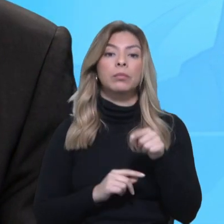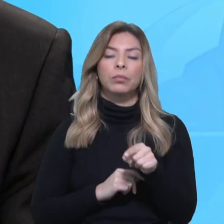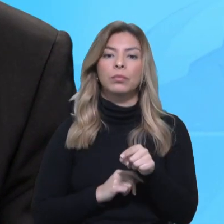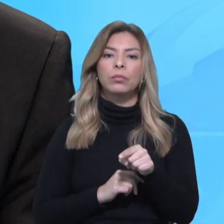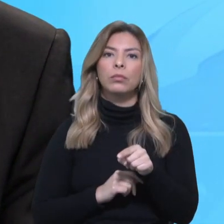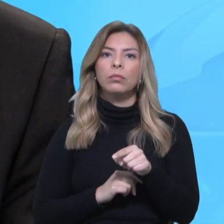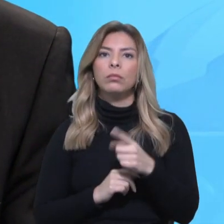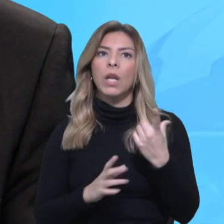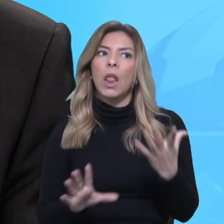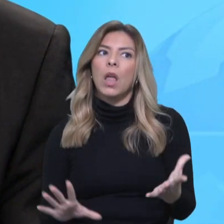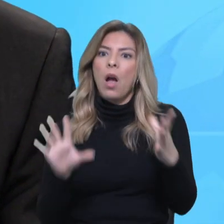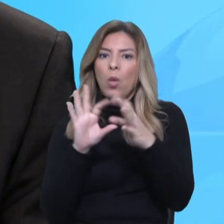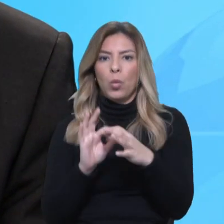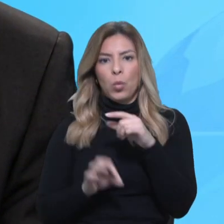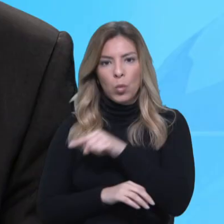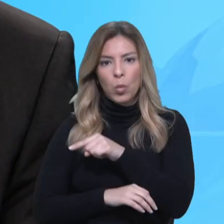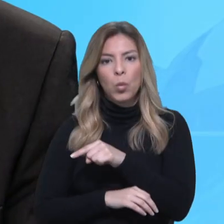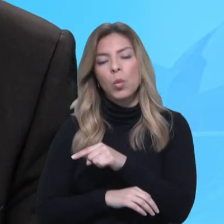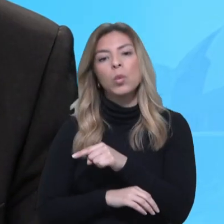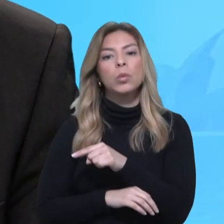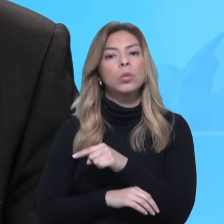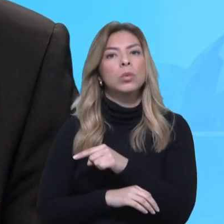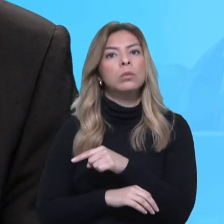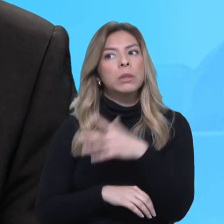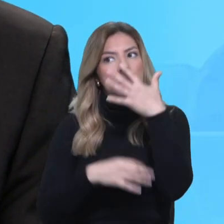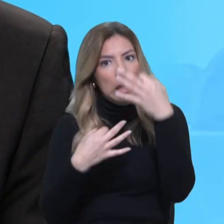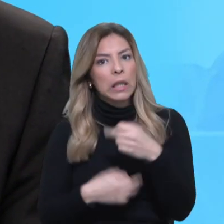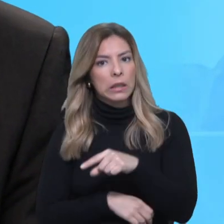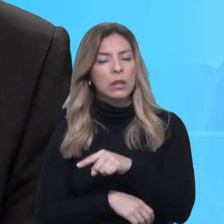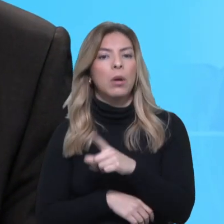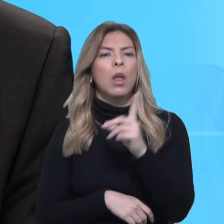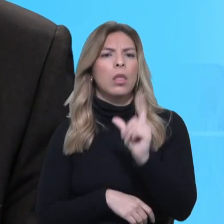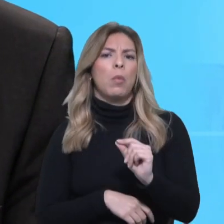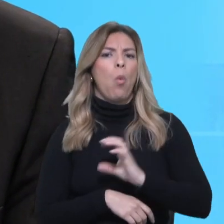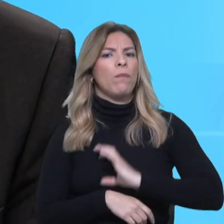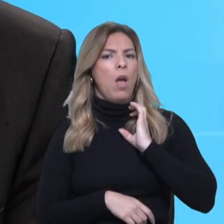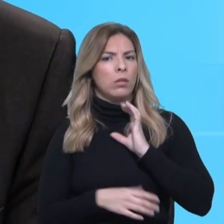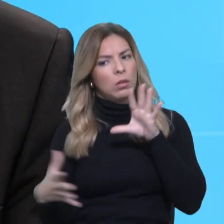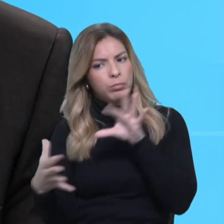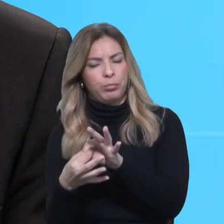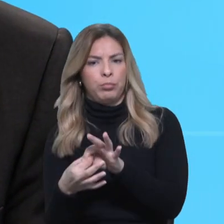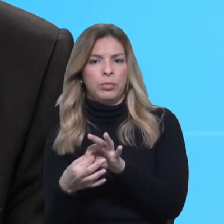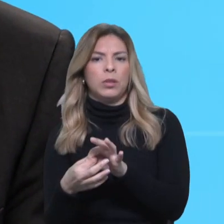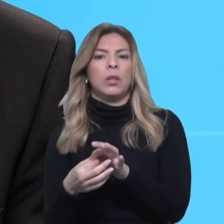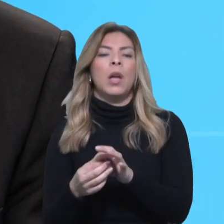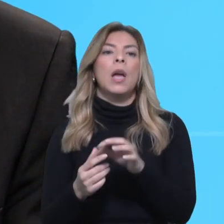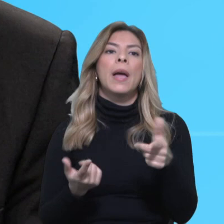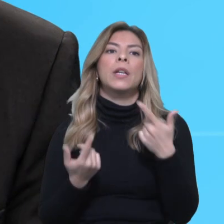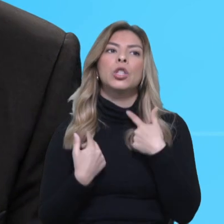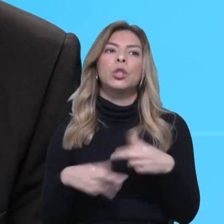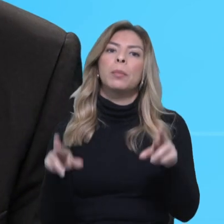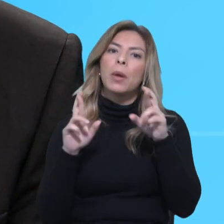está ligada a uma certeza e à confiança. Portanto, a esperança tem toda